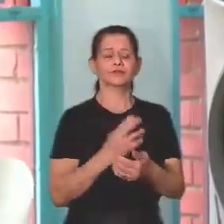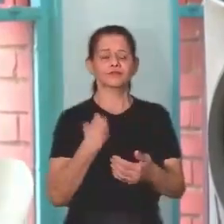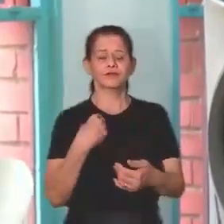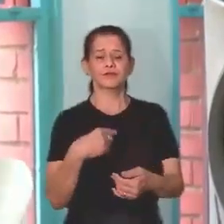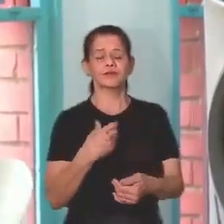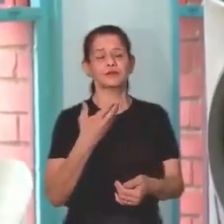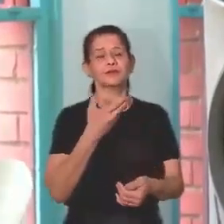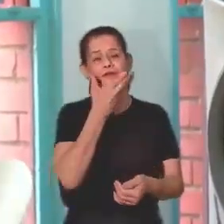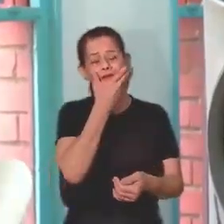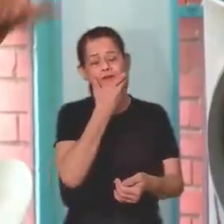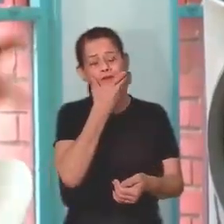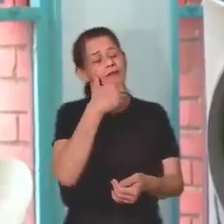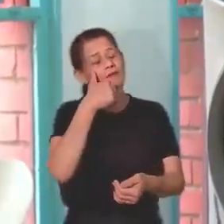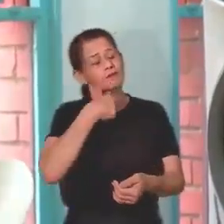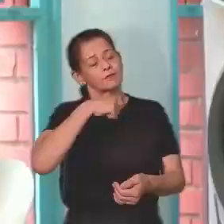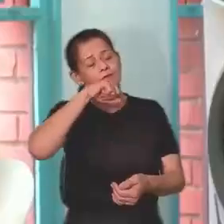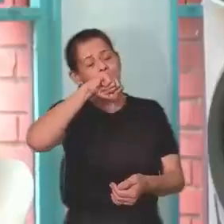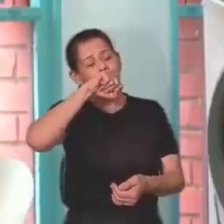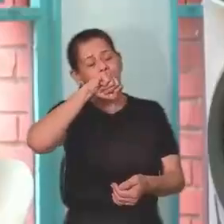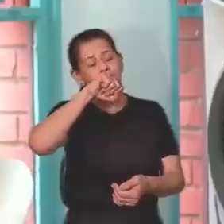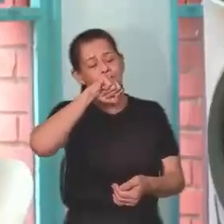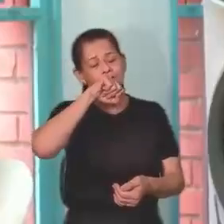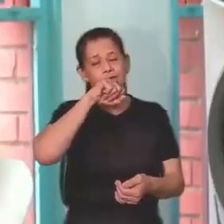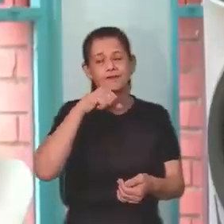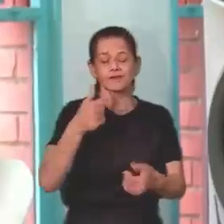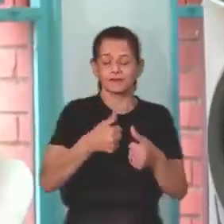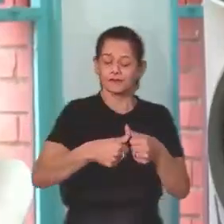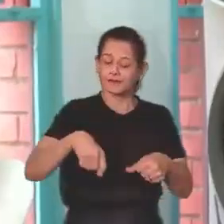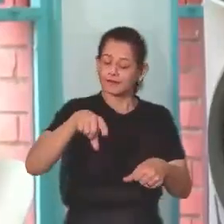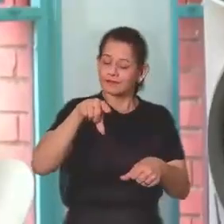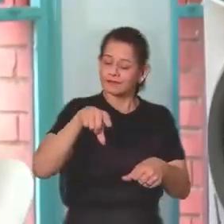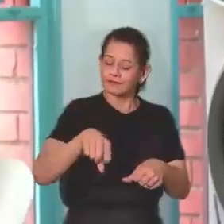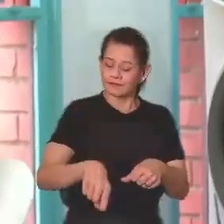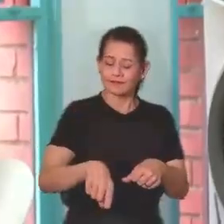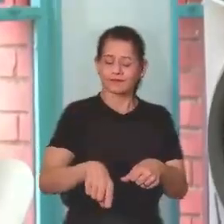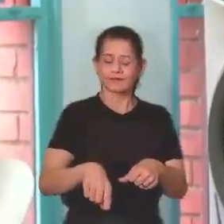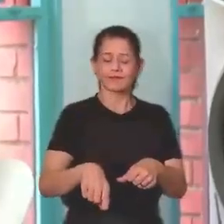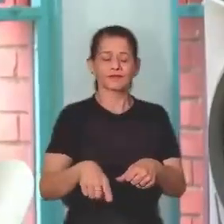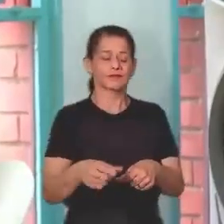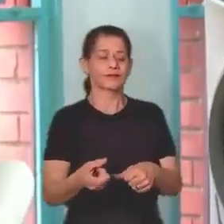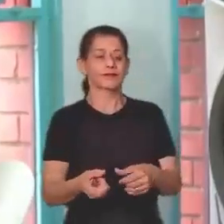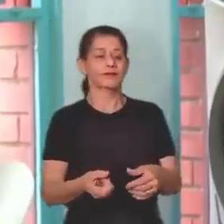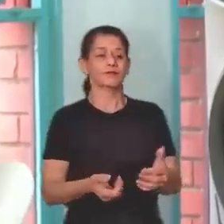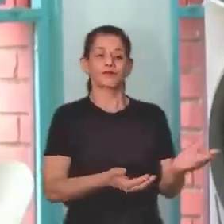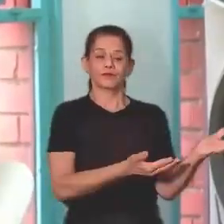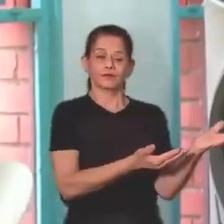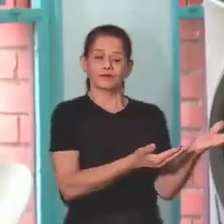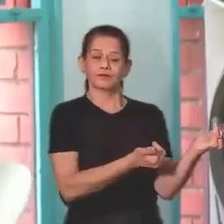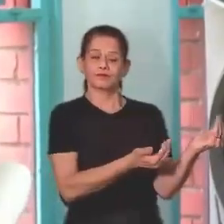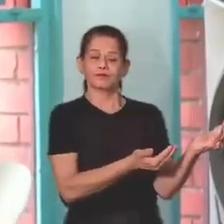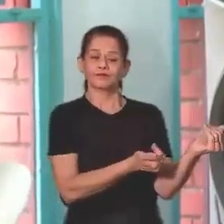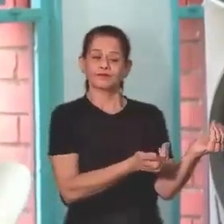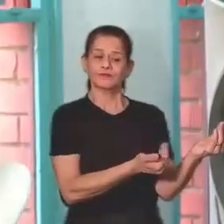Minha mãe está aqui, não me deixa mentir. Eu escrevo assim na minha adolescência, né? Que